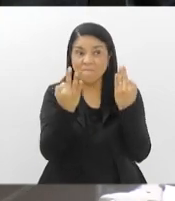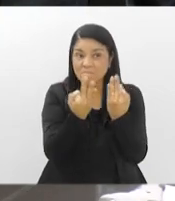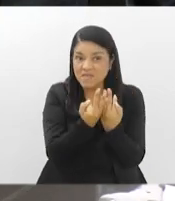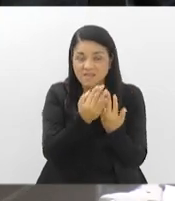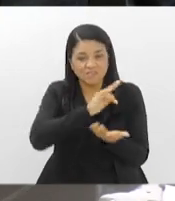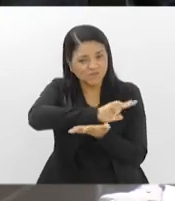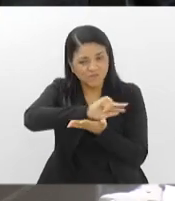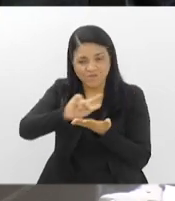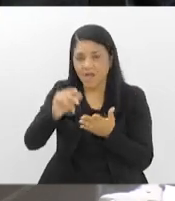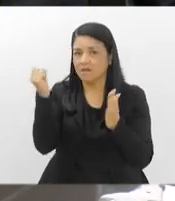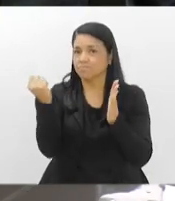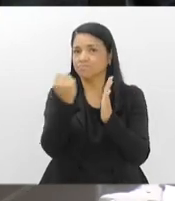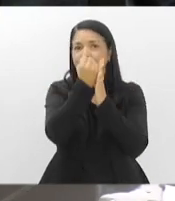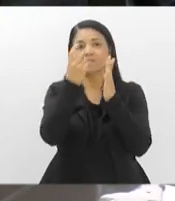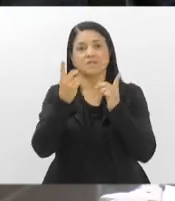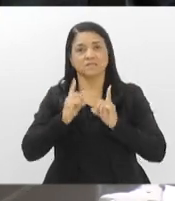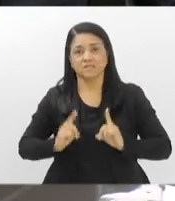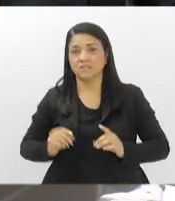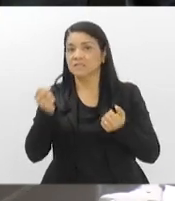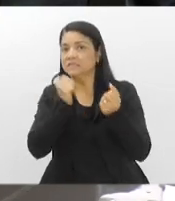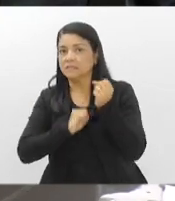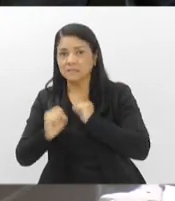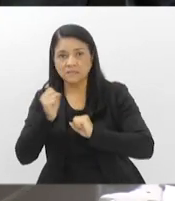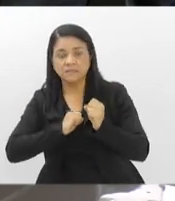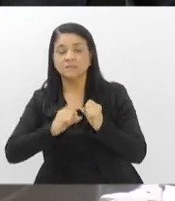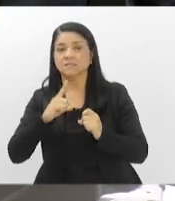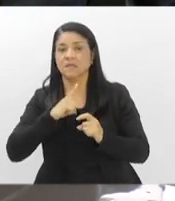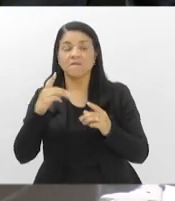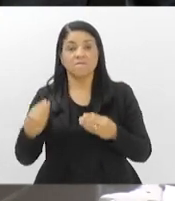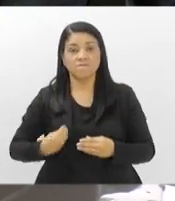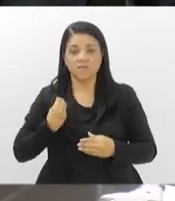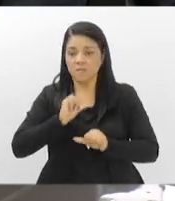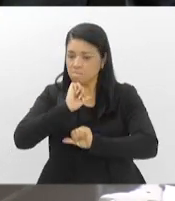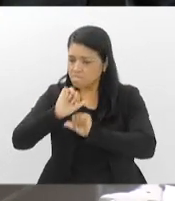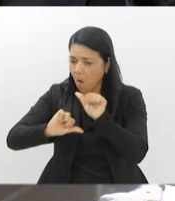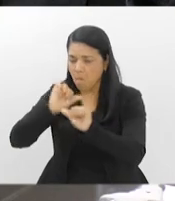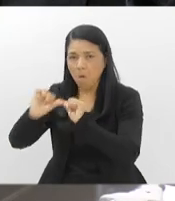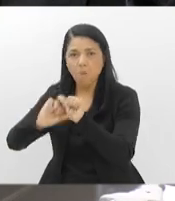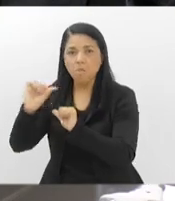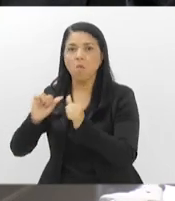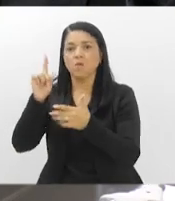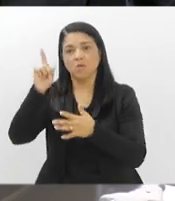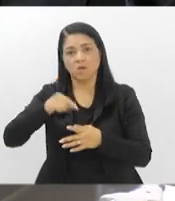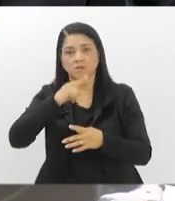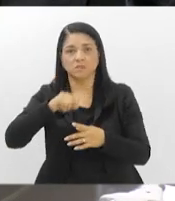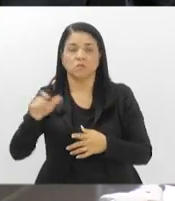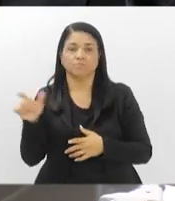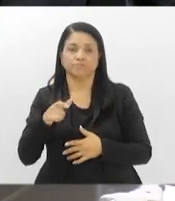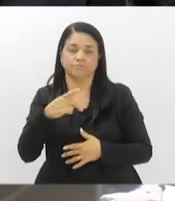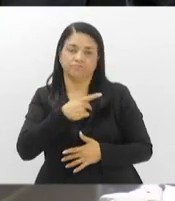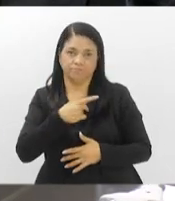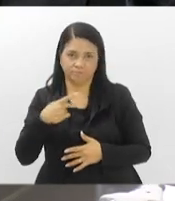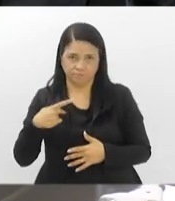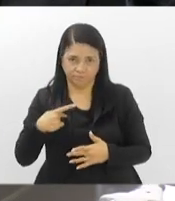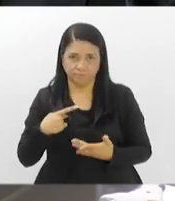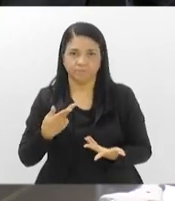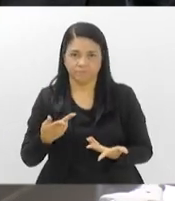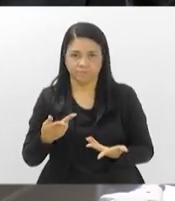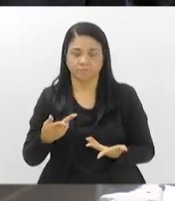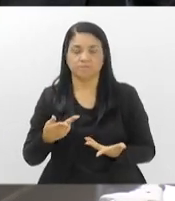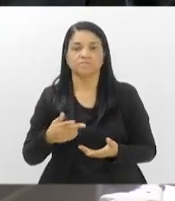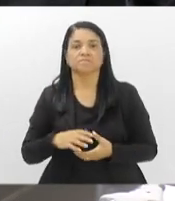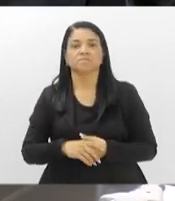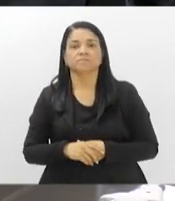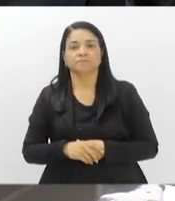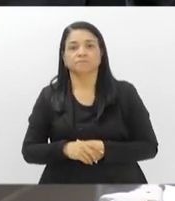depressões famílias com Muita ansiedade famílias que tem a vida completamente alterada por esses cancelamentos unilaterais que a gente tá vendo nos planos de